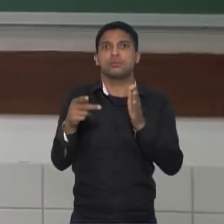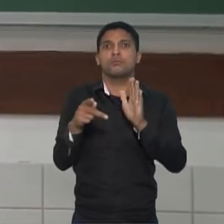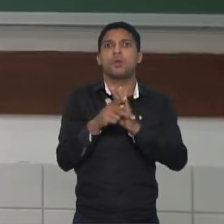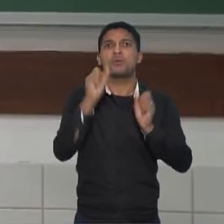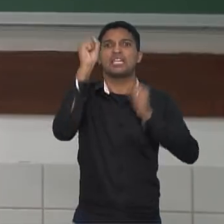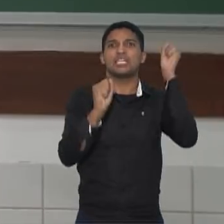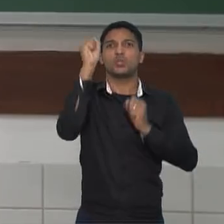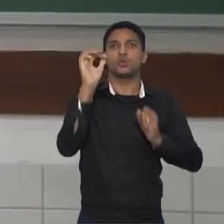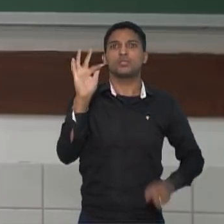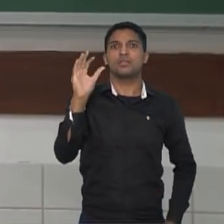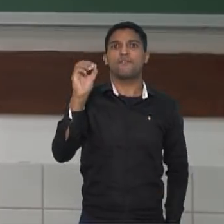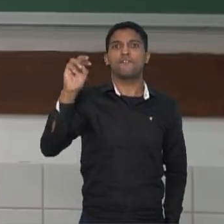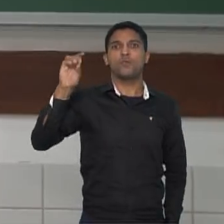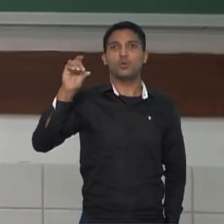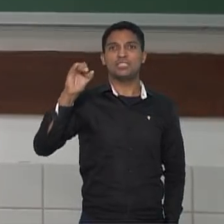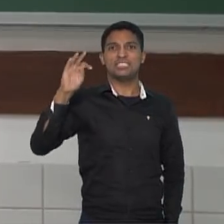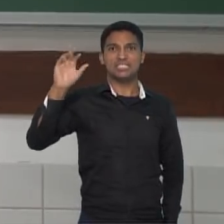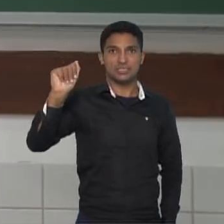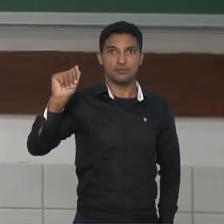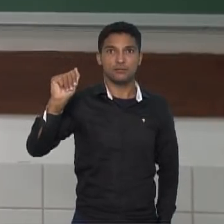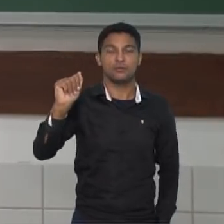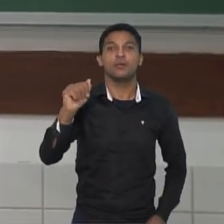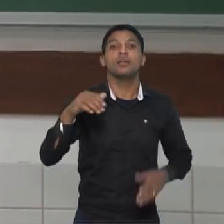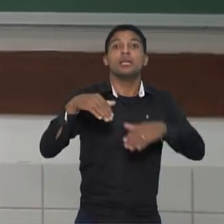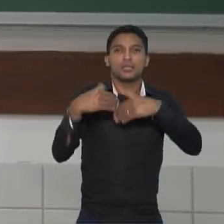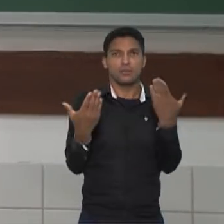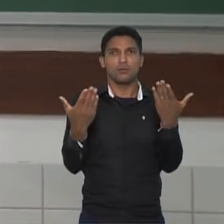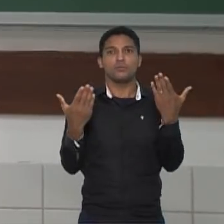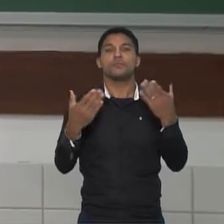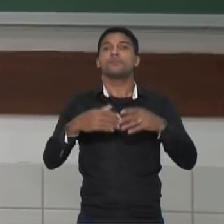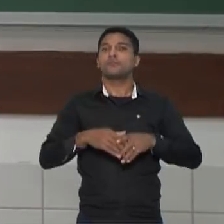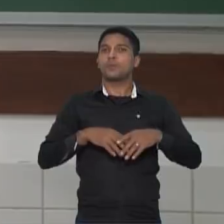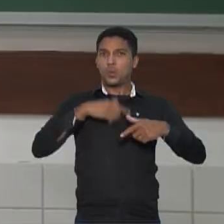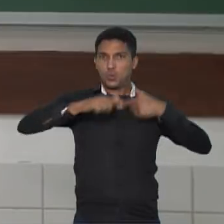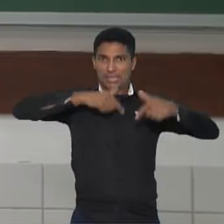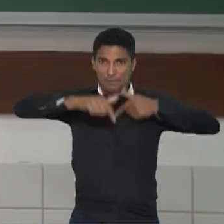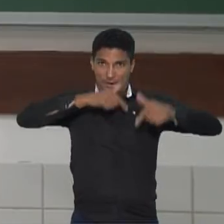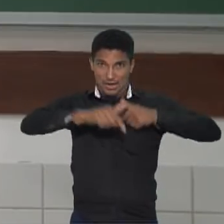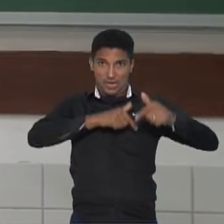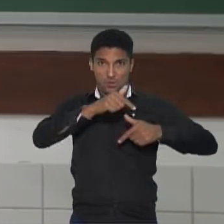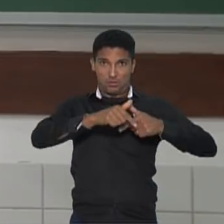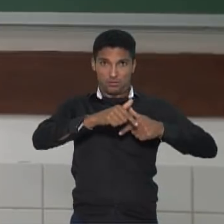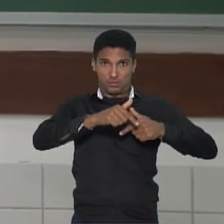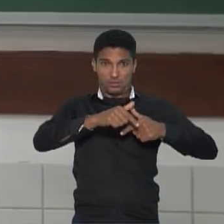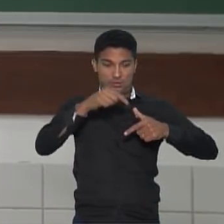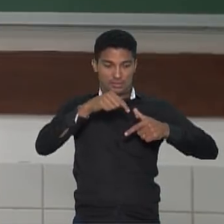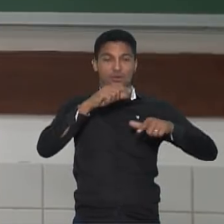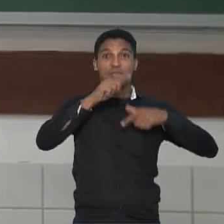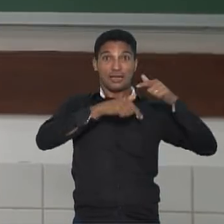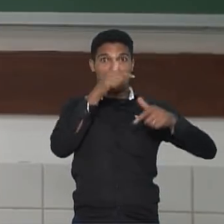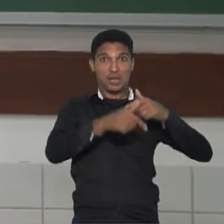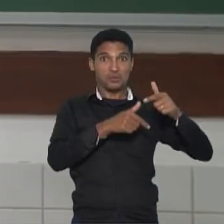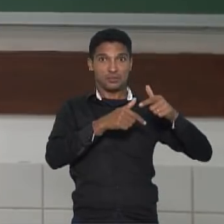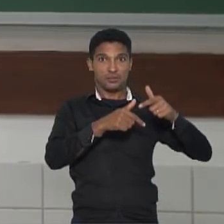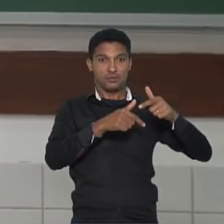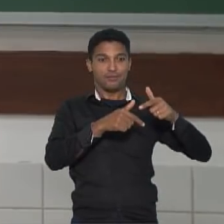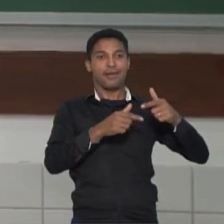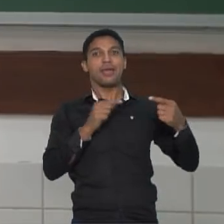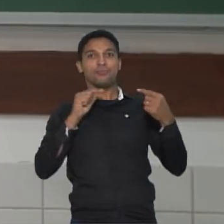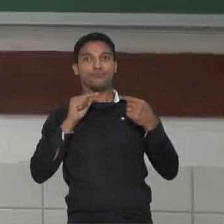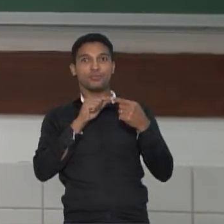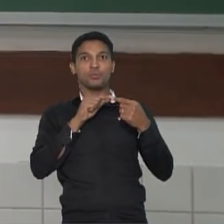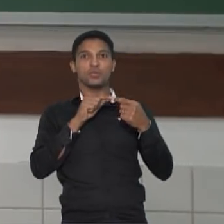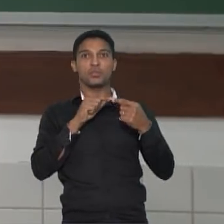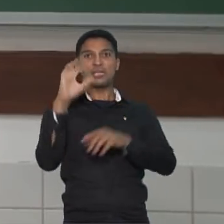a própria definição de trabalho tem a ver com a gente mudar a natureza, né? Transformar a natureza em coisas. E aí,